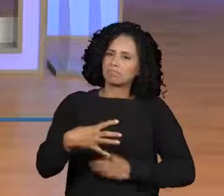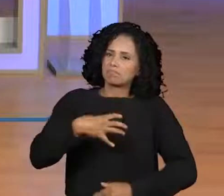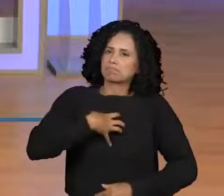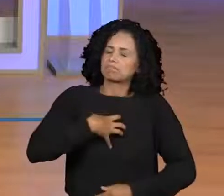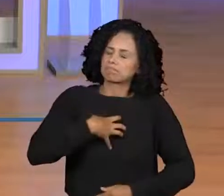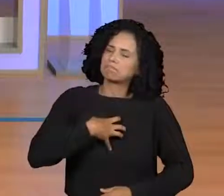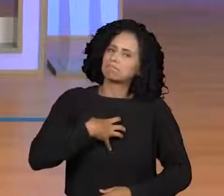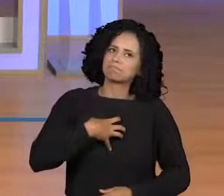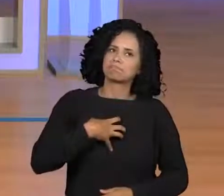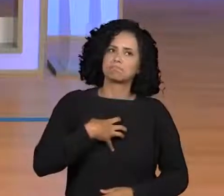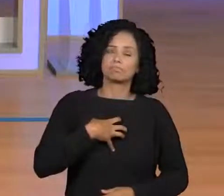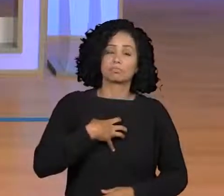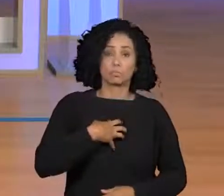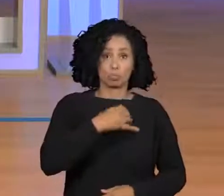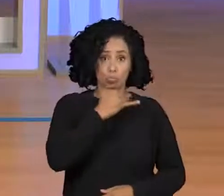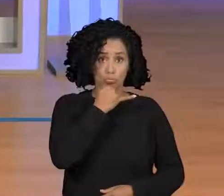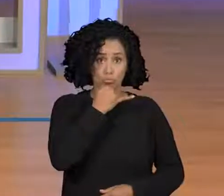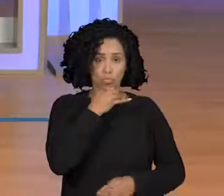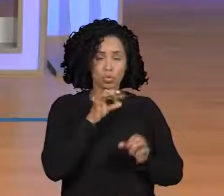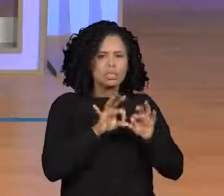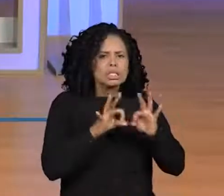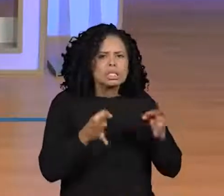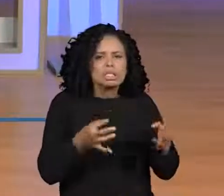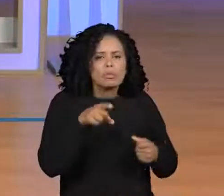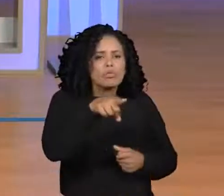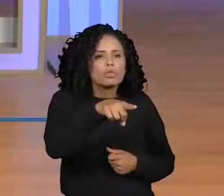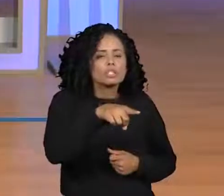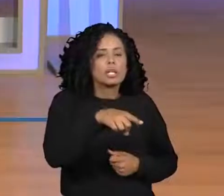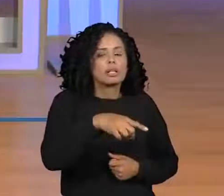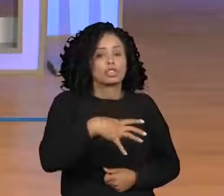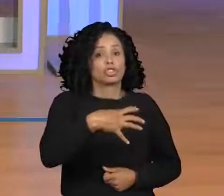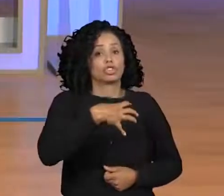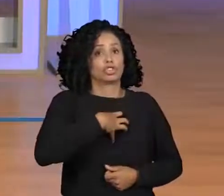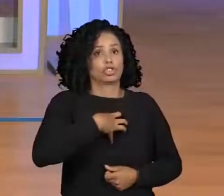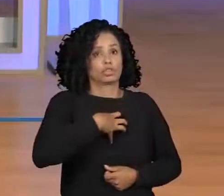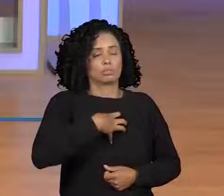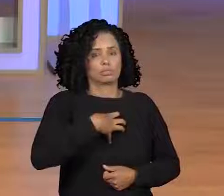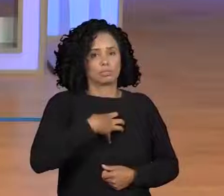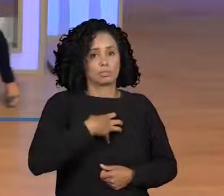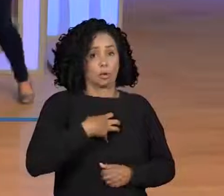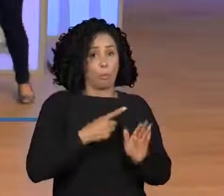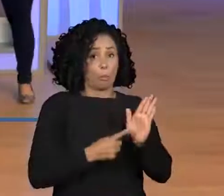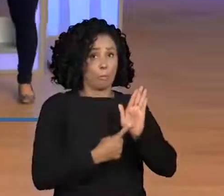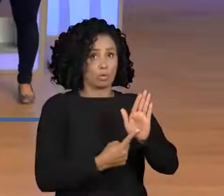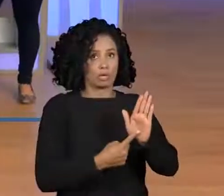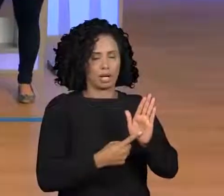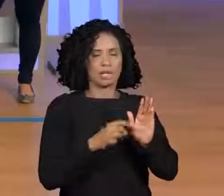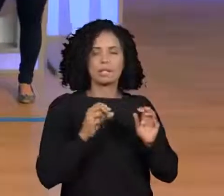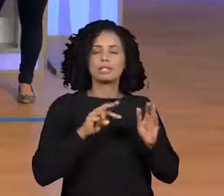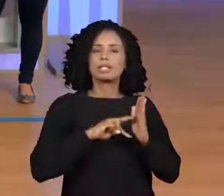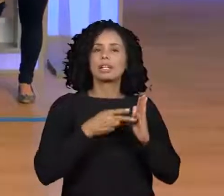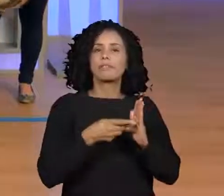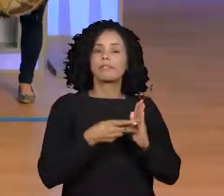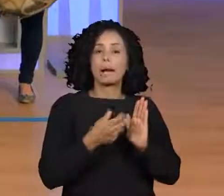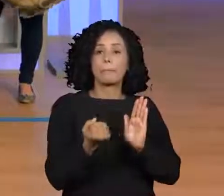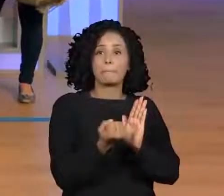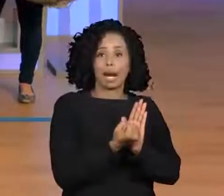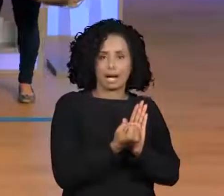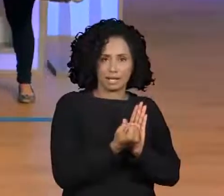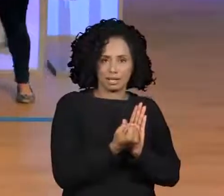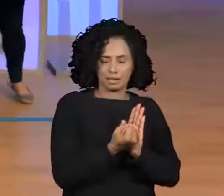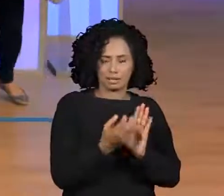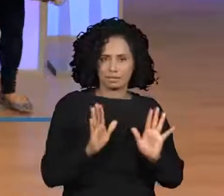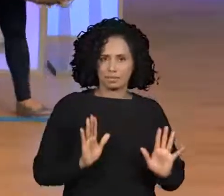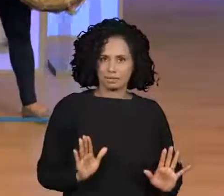ainda. Ó. Você vai fazer uma marcação. Tá. Daqui não é o ritmo, é a marcação. É a pulsação,